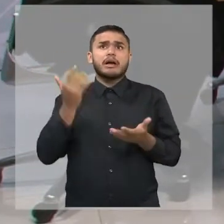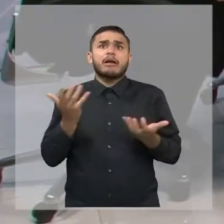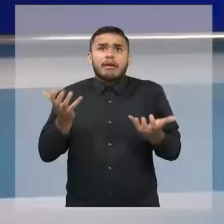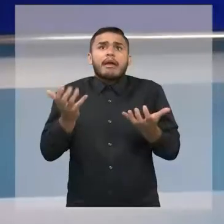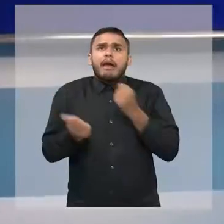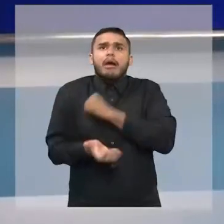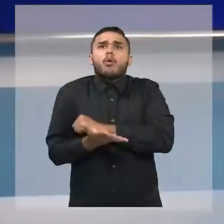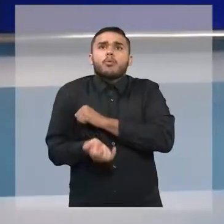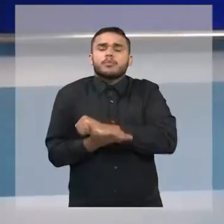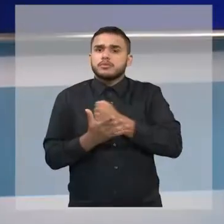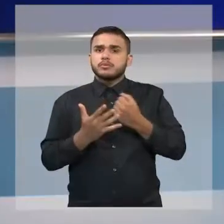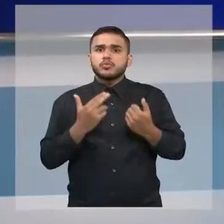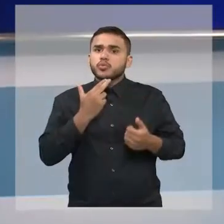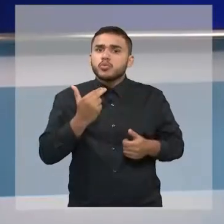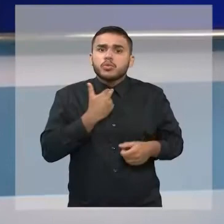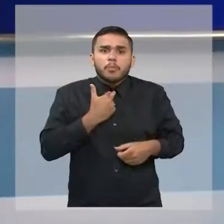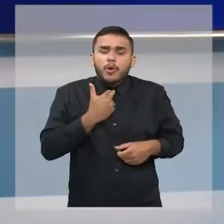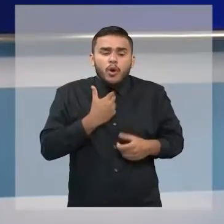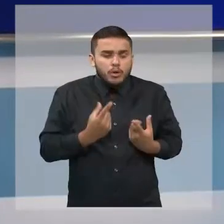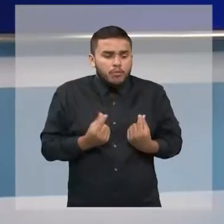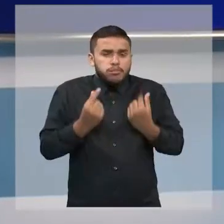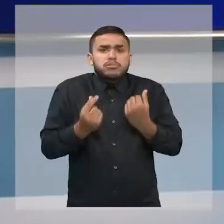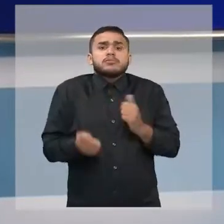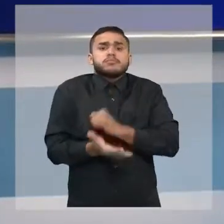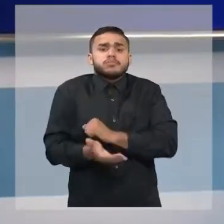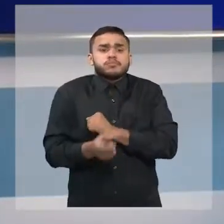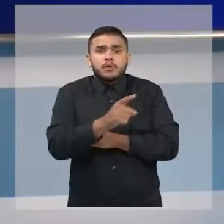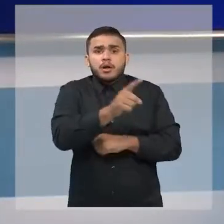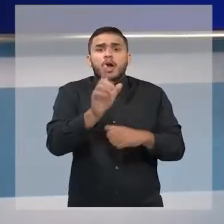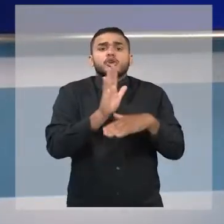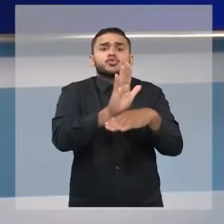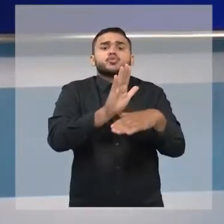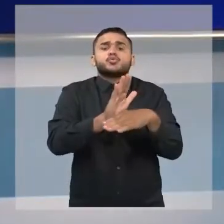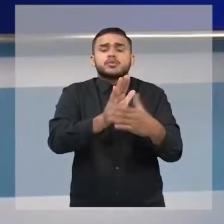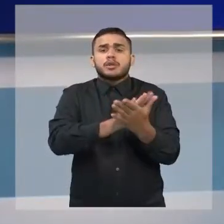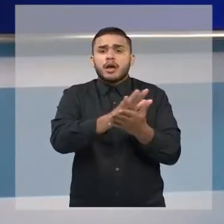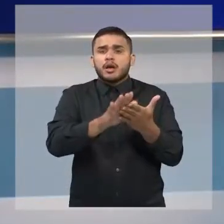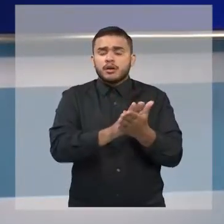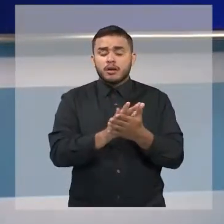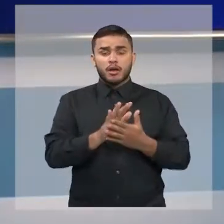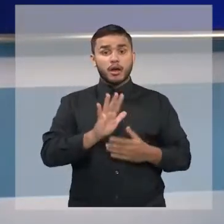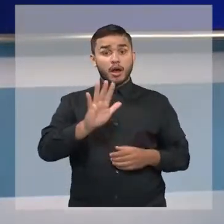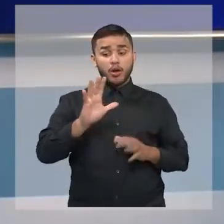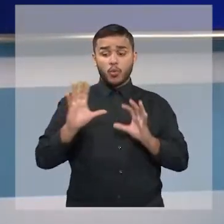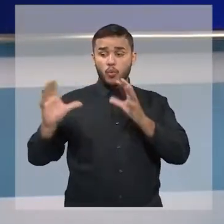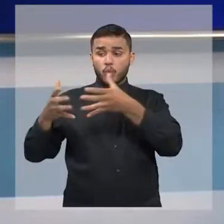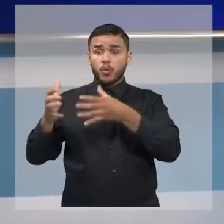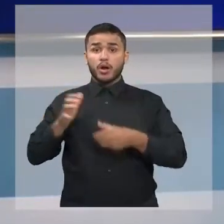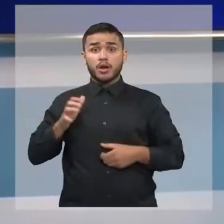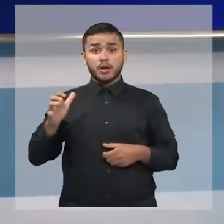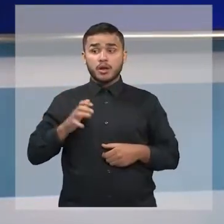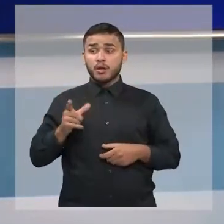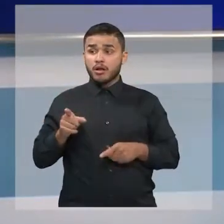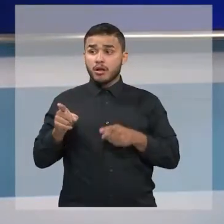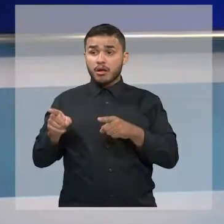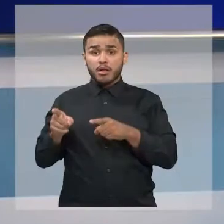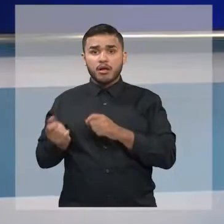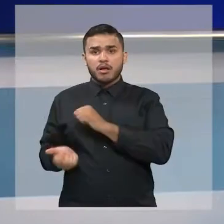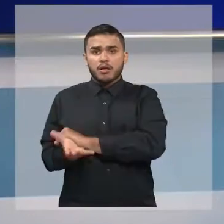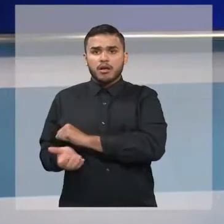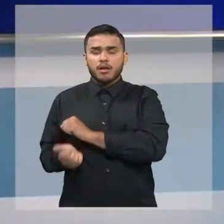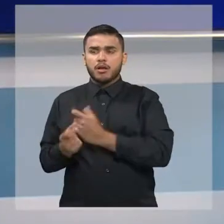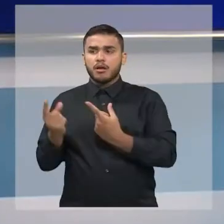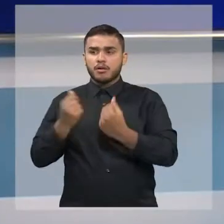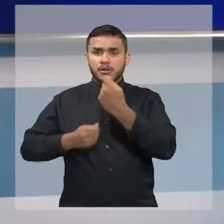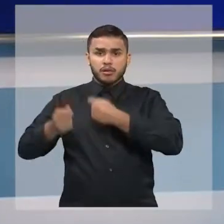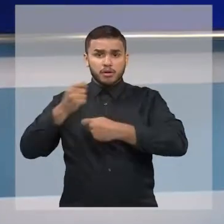corrupção. Até porque ela nunca se beneficiou da corrupção. Uma meia dúzia dentro da elite brasileira é que